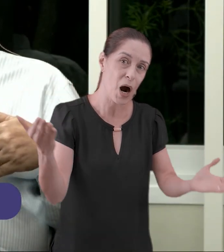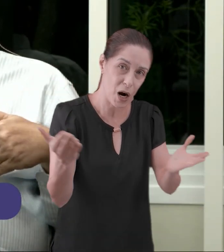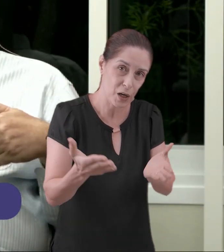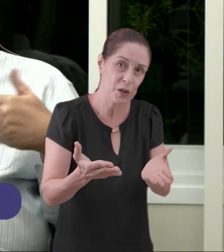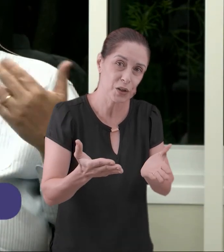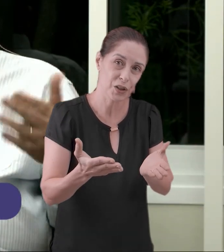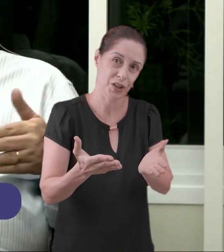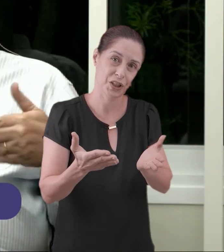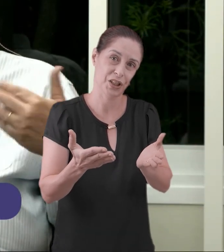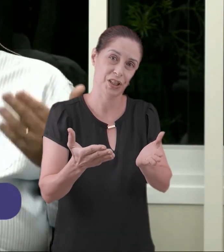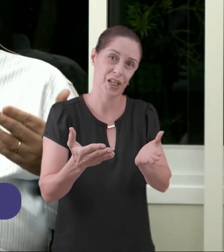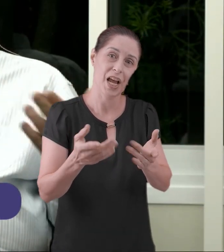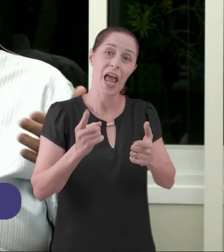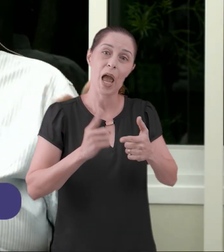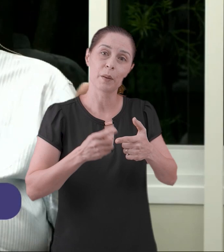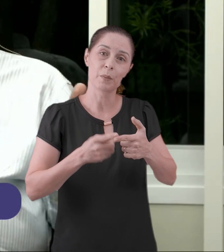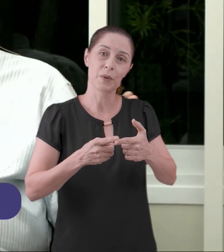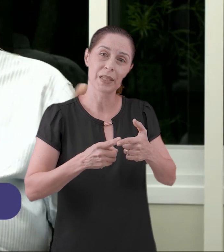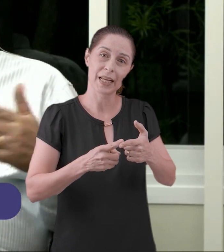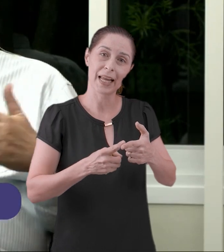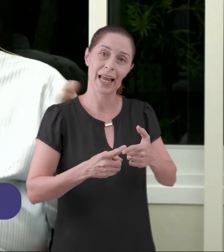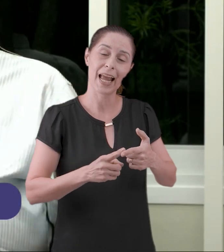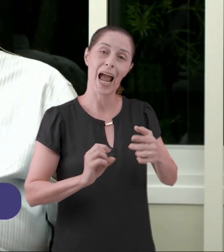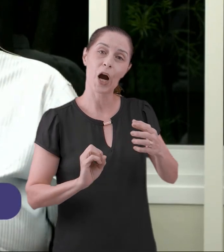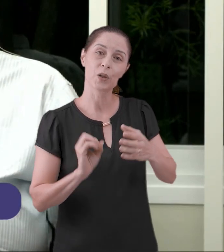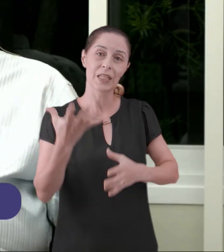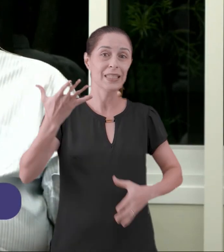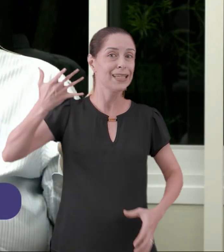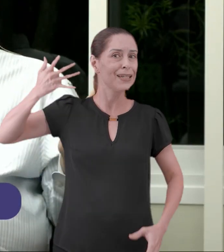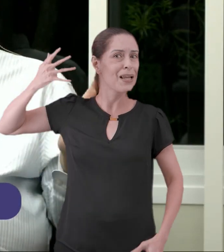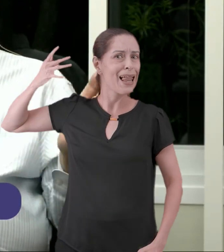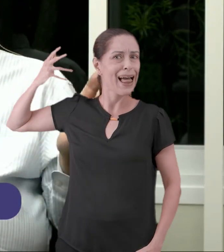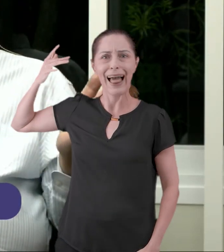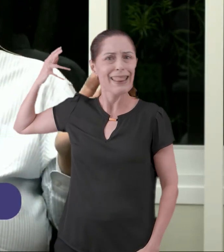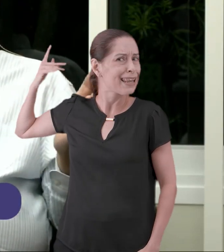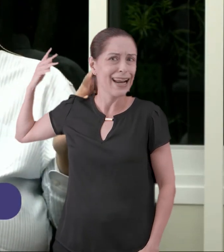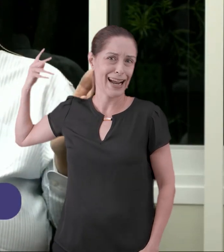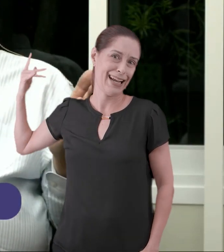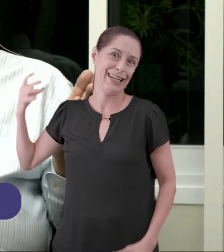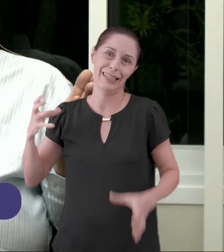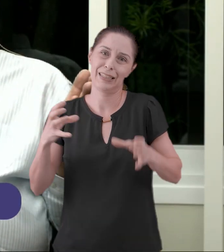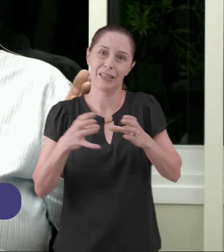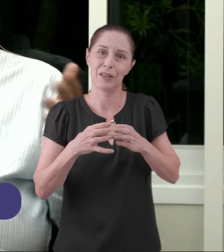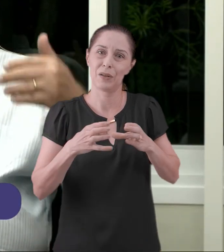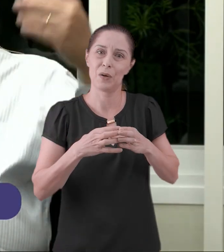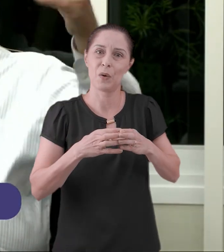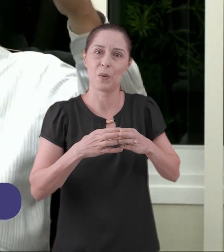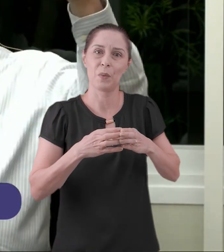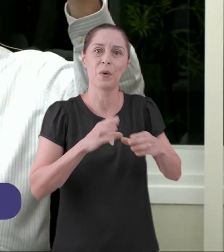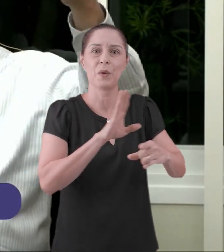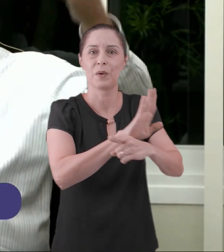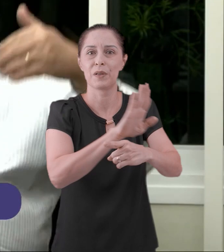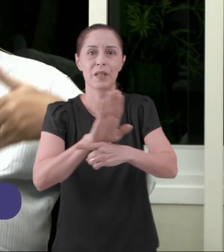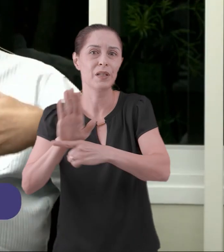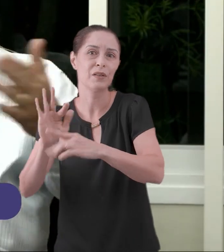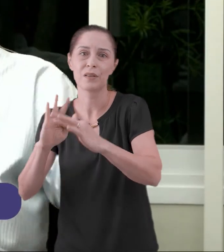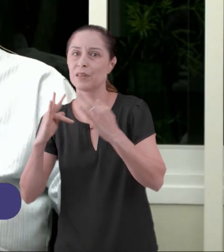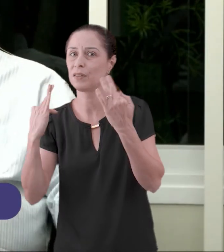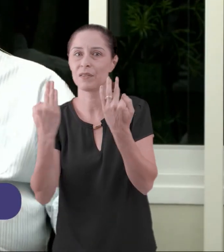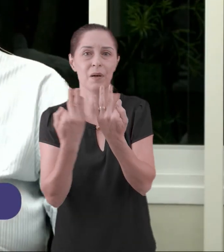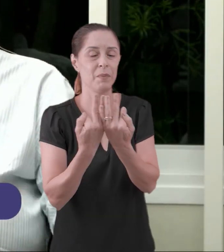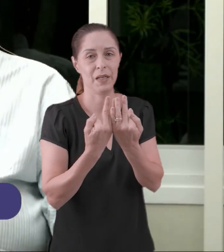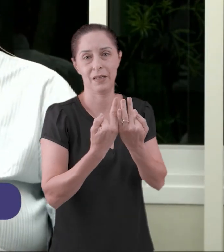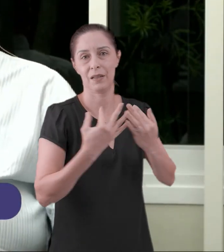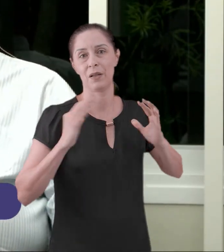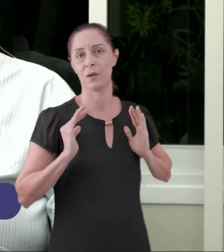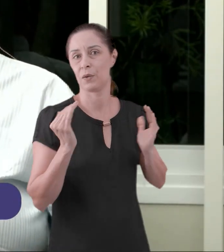estamos promovendo essa primeira conferência para fazer uma discussão